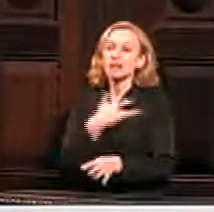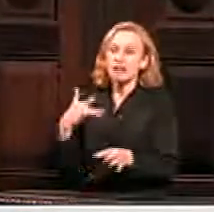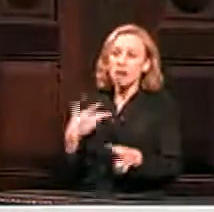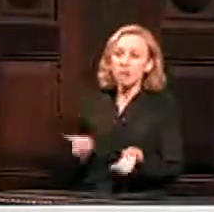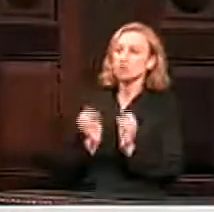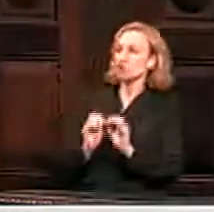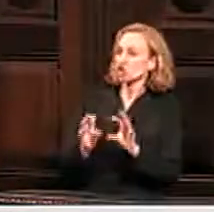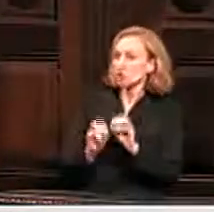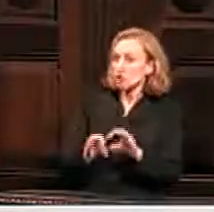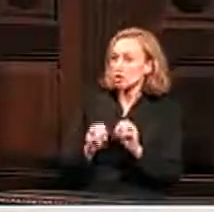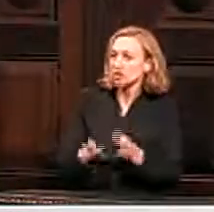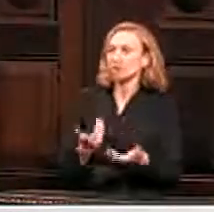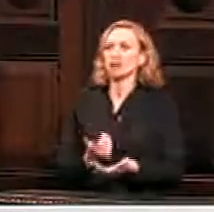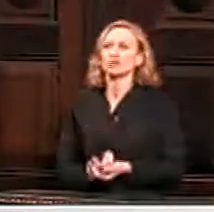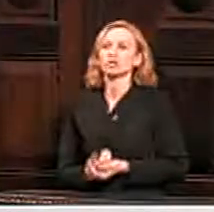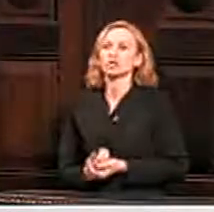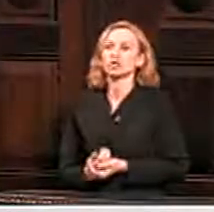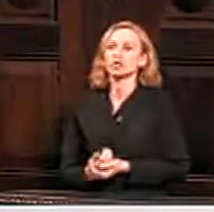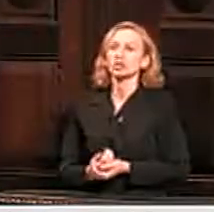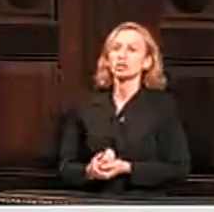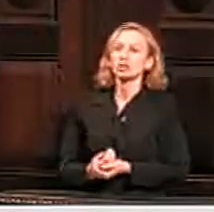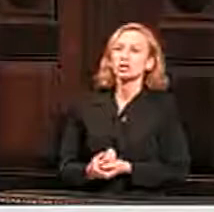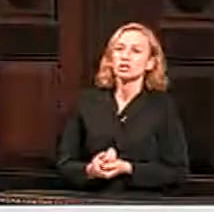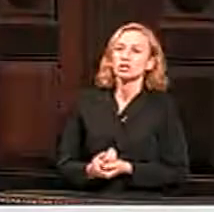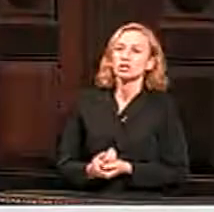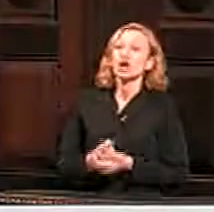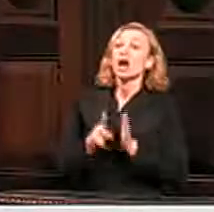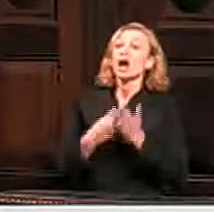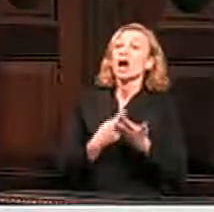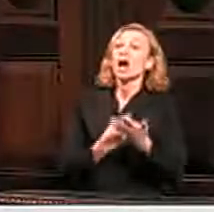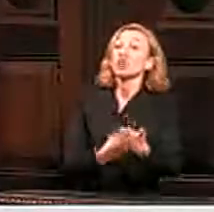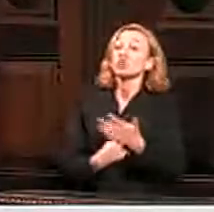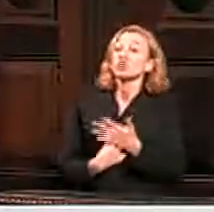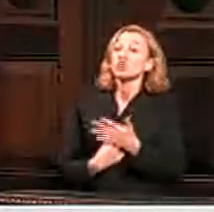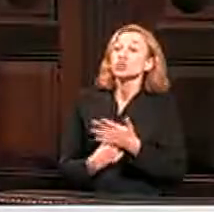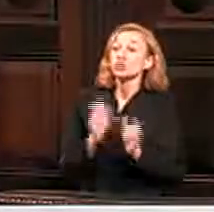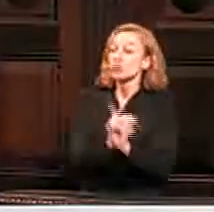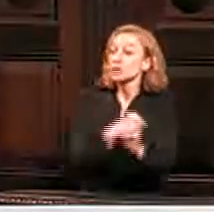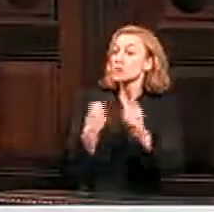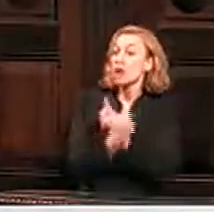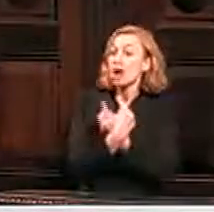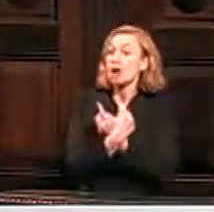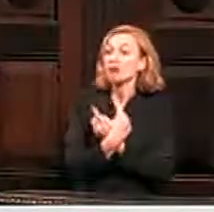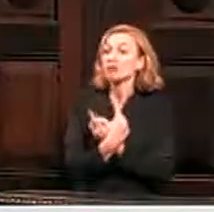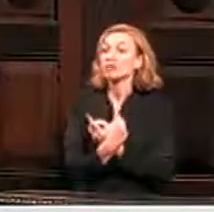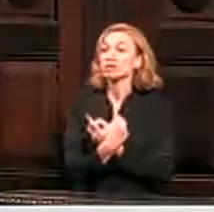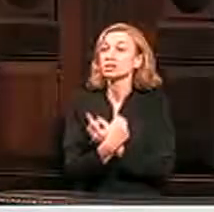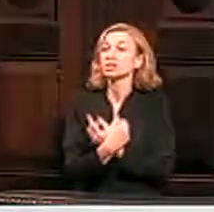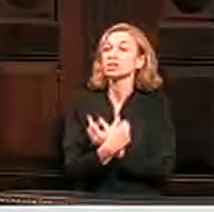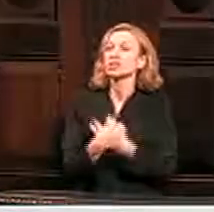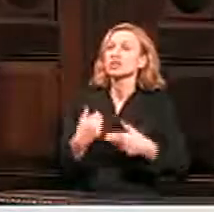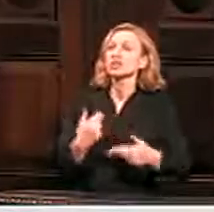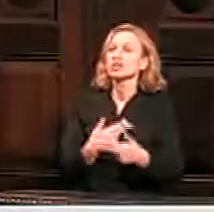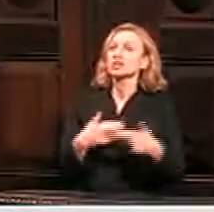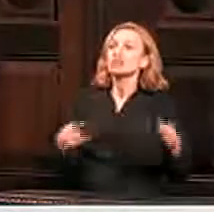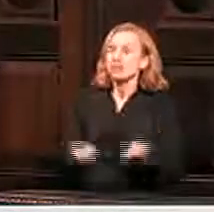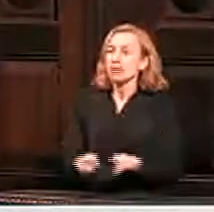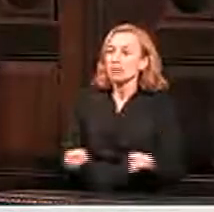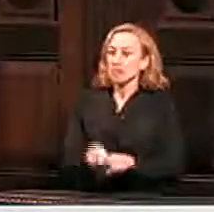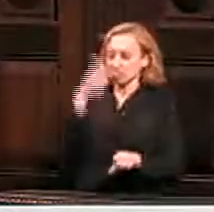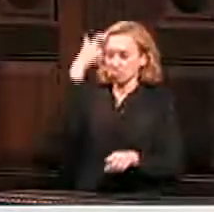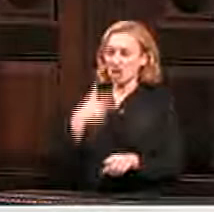a política da moradia, a política da assistência social e por aí vai. Essas políticas de caráter social